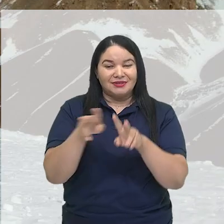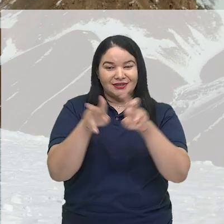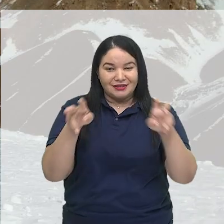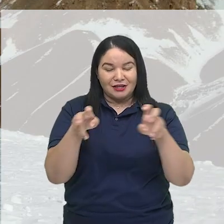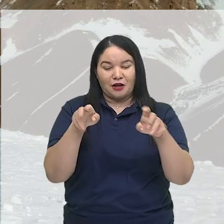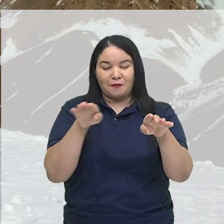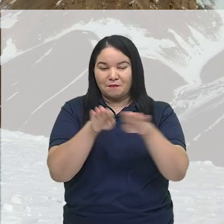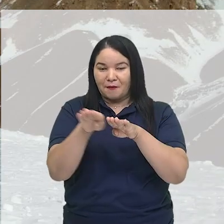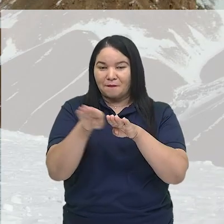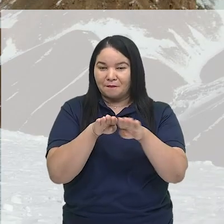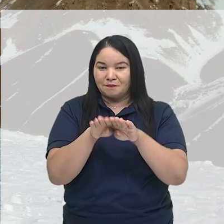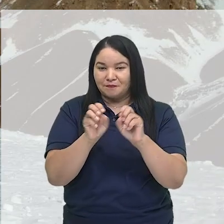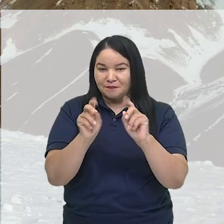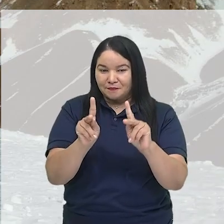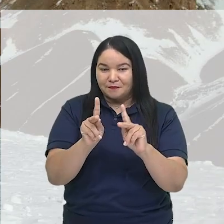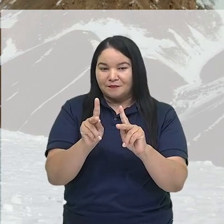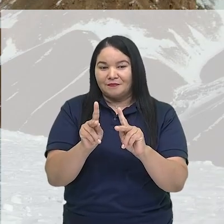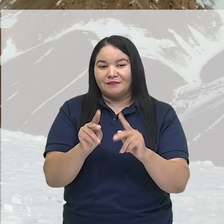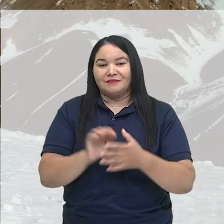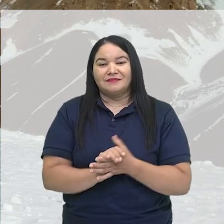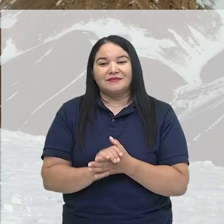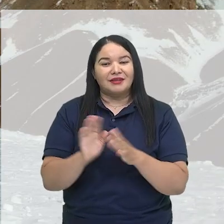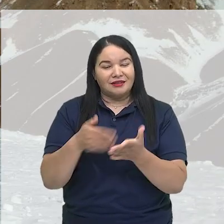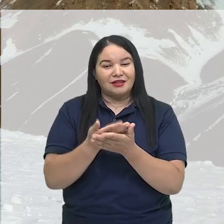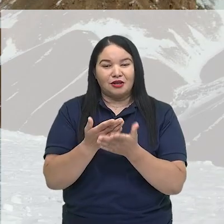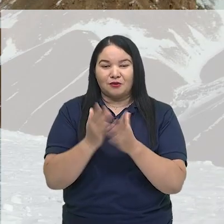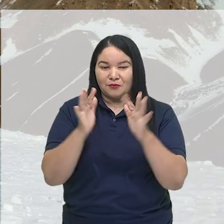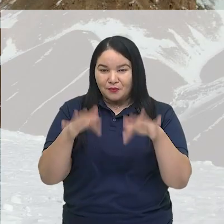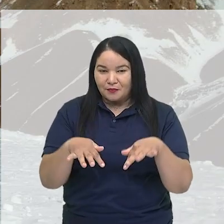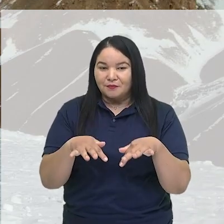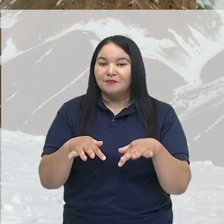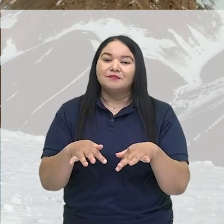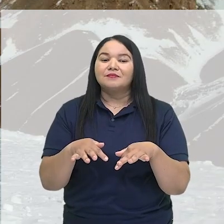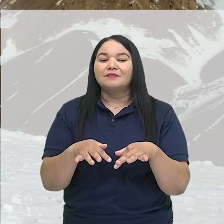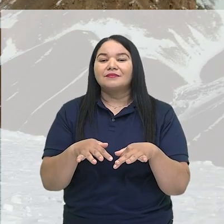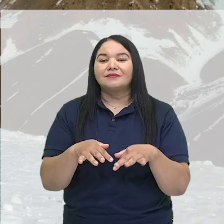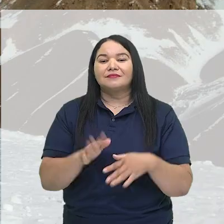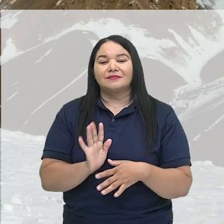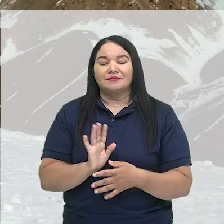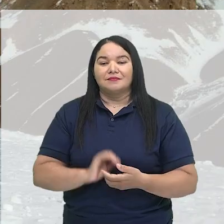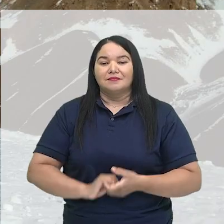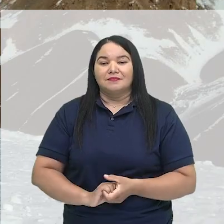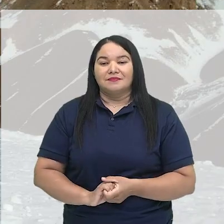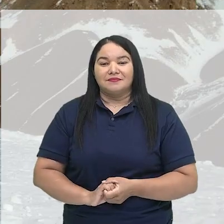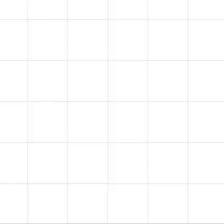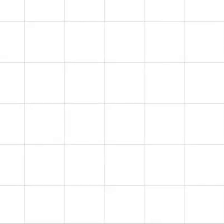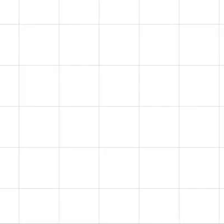placas tectônicas. Tá bom? Essa foi a nossa aula de hoje e tchau.